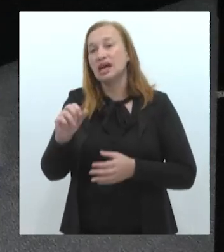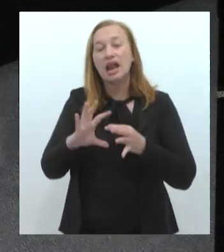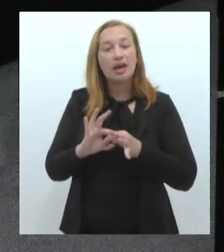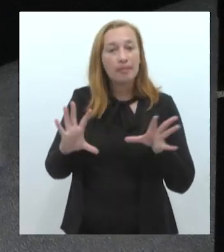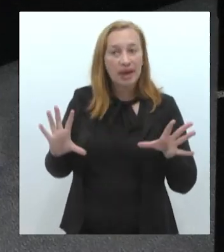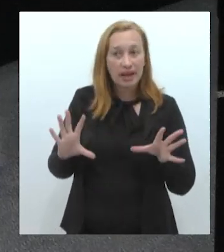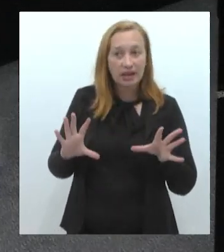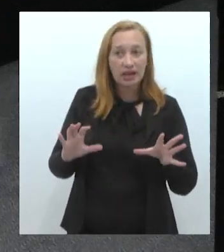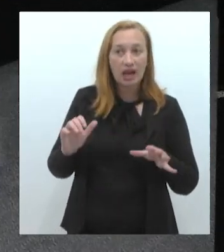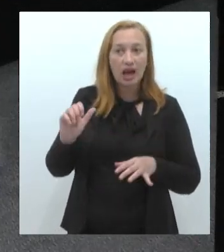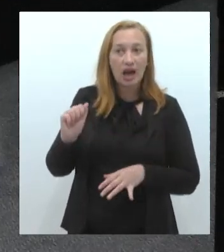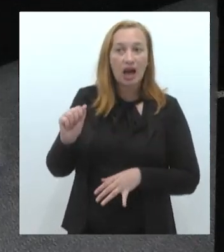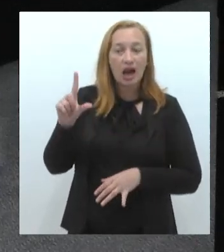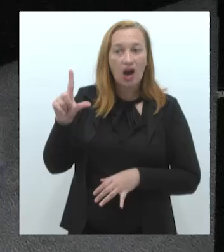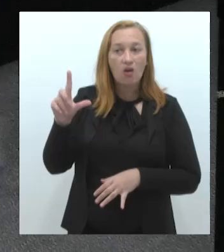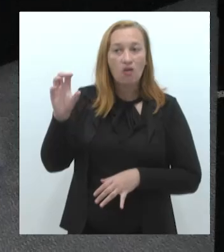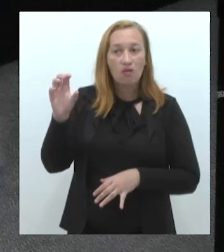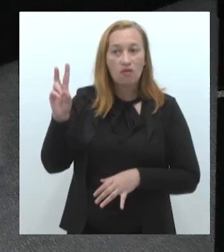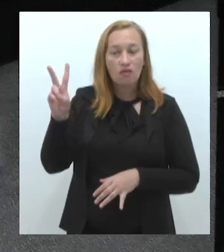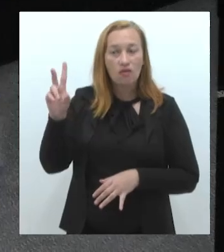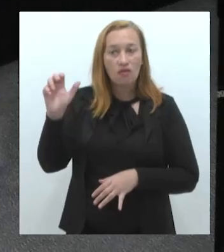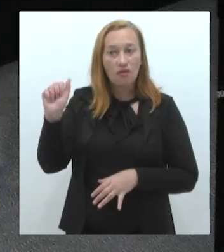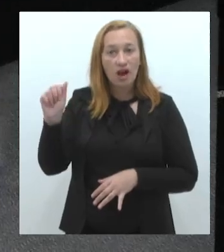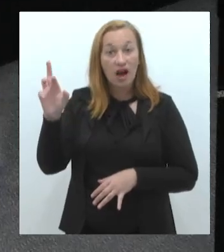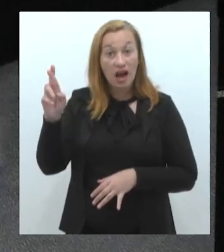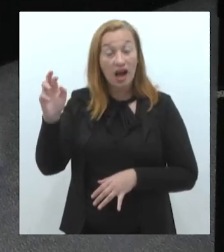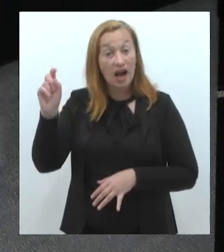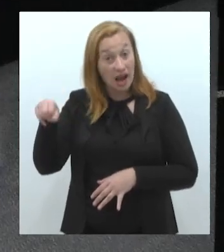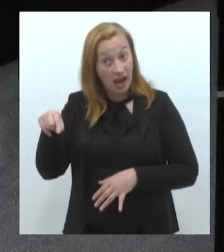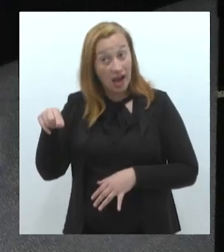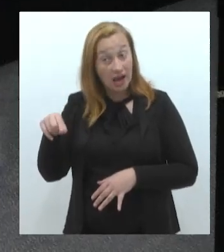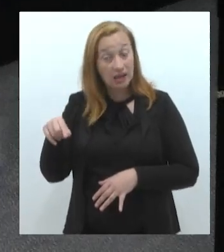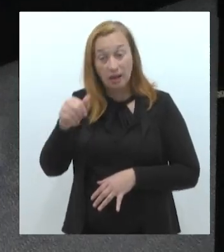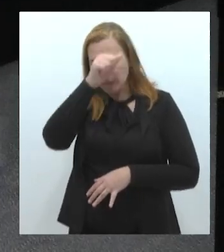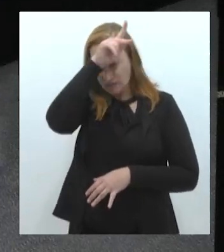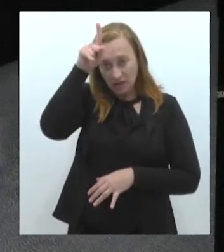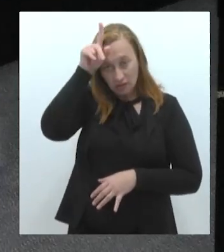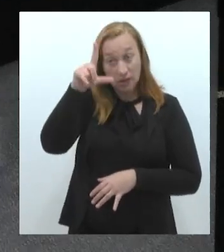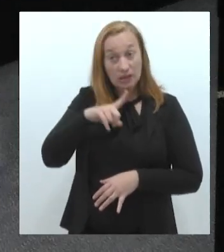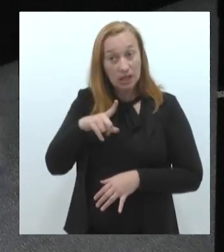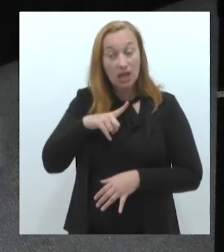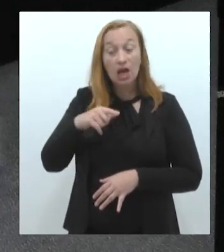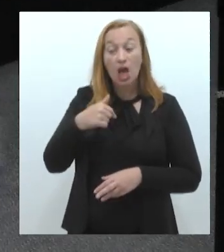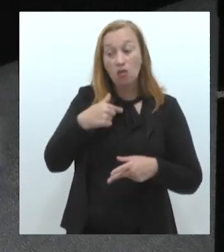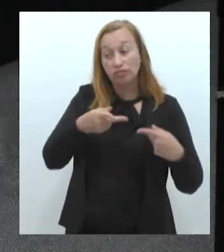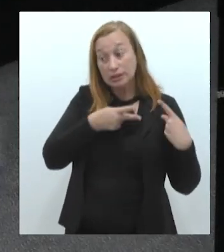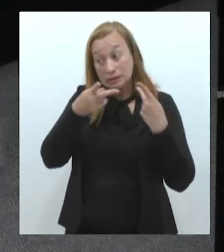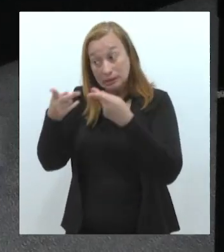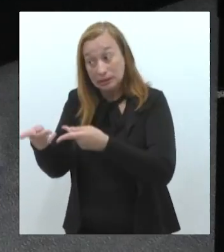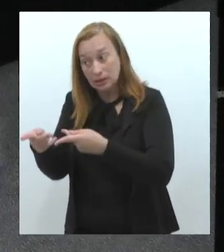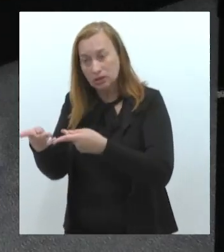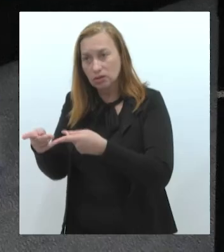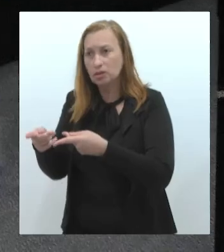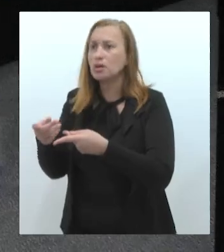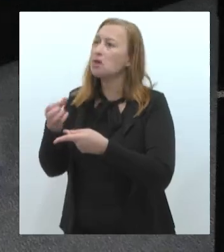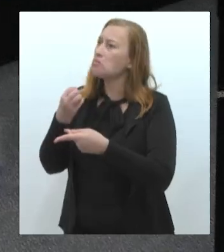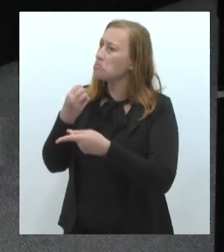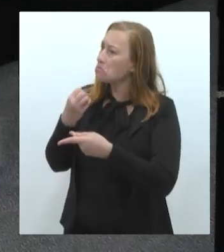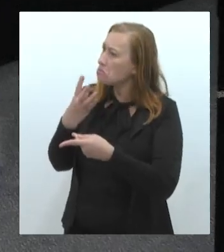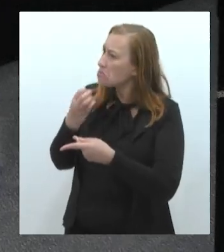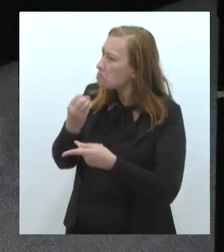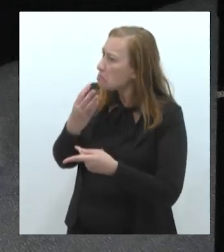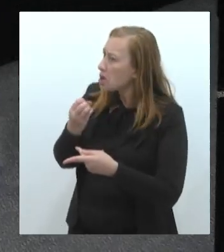alvará eles tinham da prefeitura. Pois bem, lá indo ou lá visitando, era muito bem resolvida,